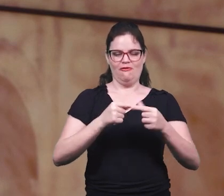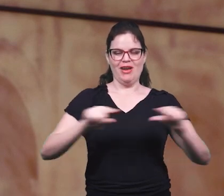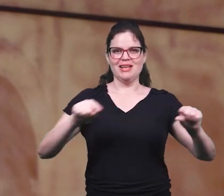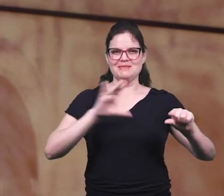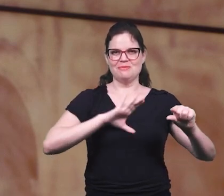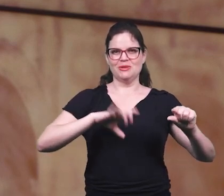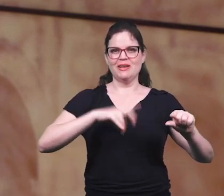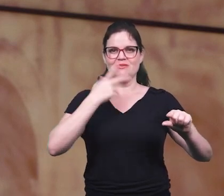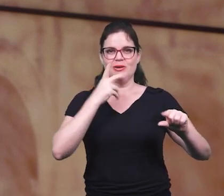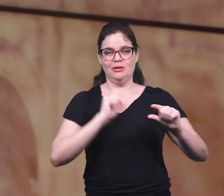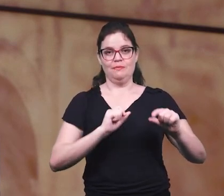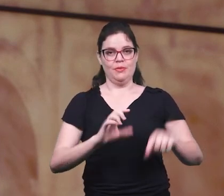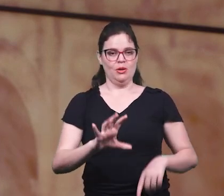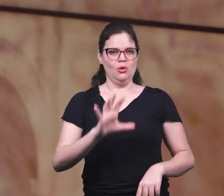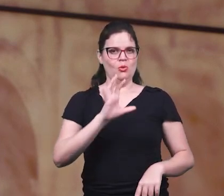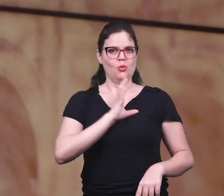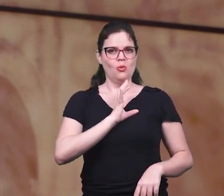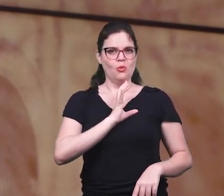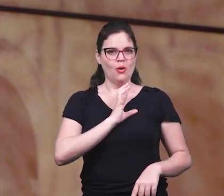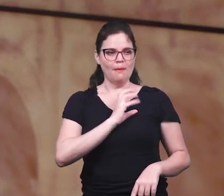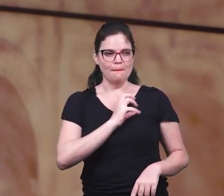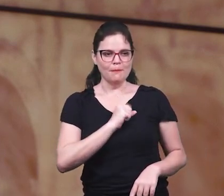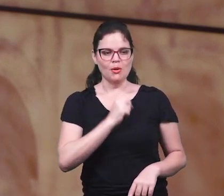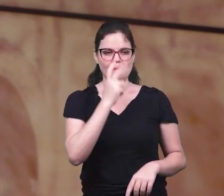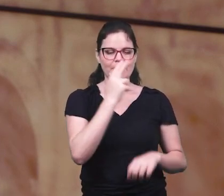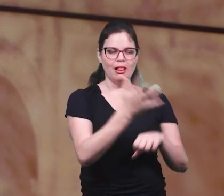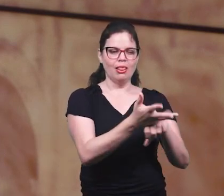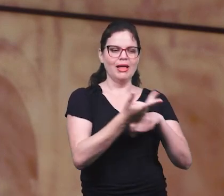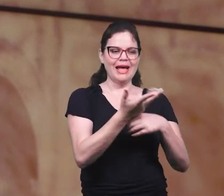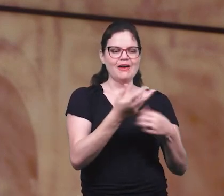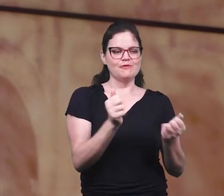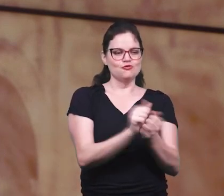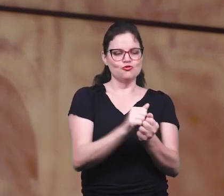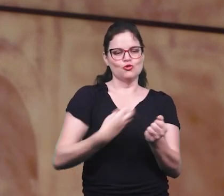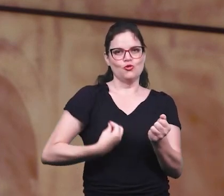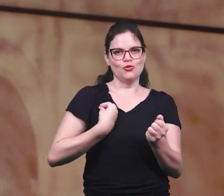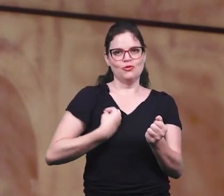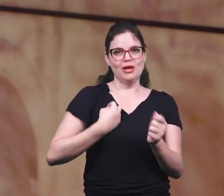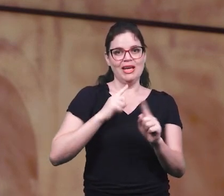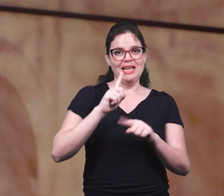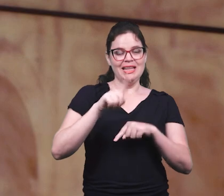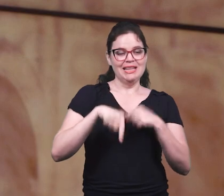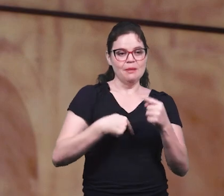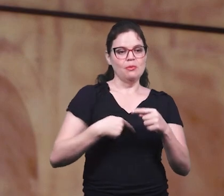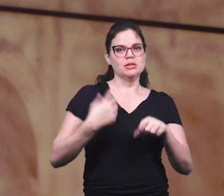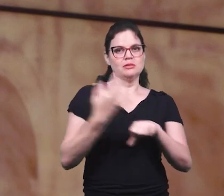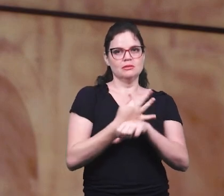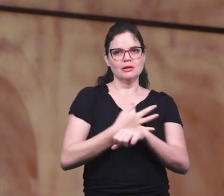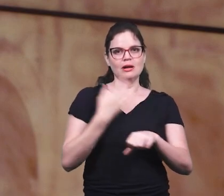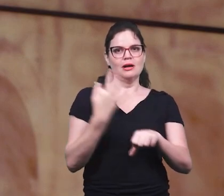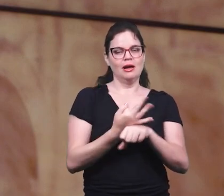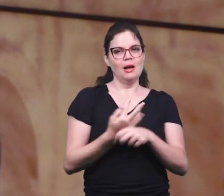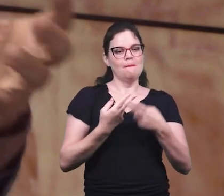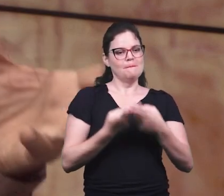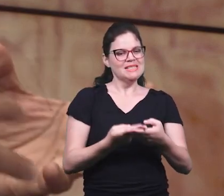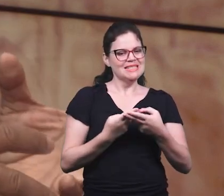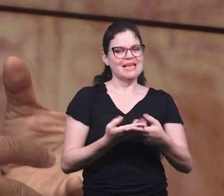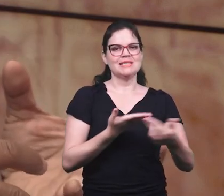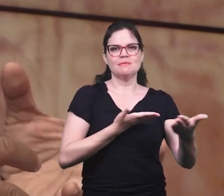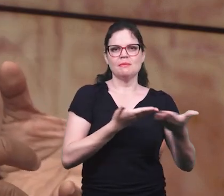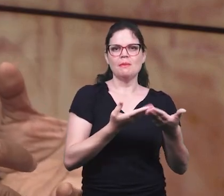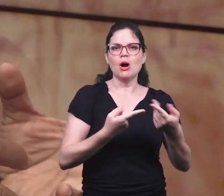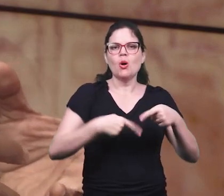Então, a convivência, que eu digo assim, é a amizade, o companheirismo vai sustentar o amor. Né? Antes é só amor,